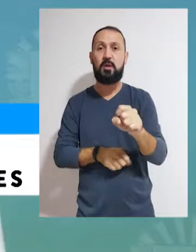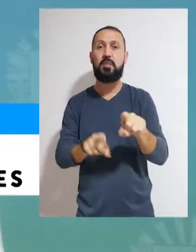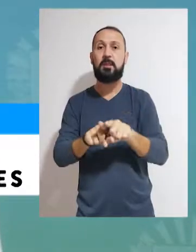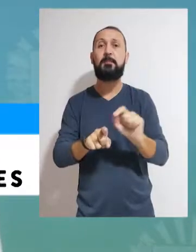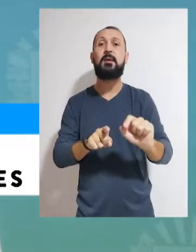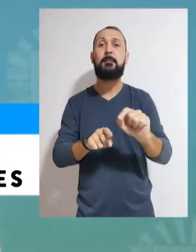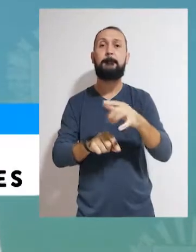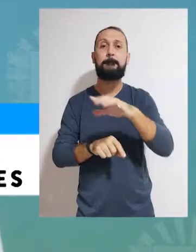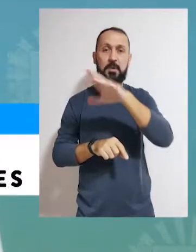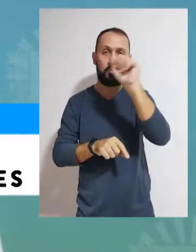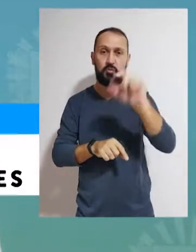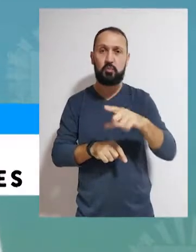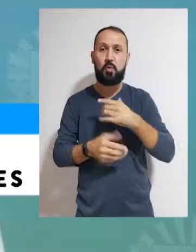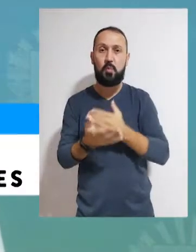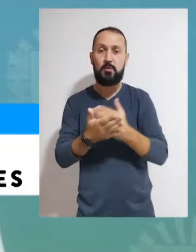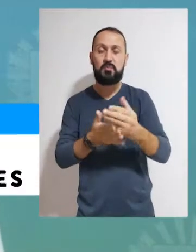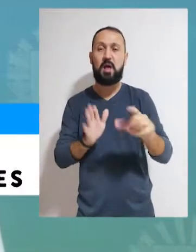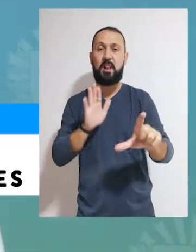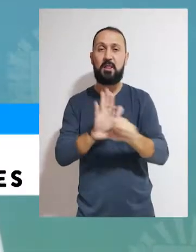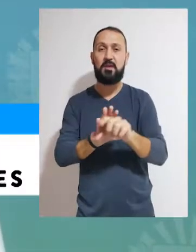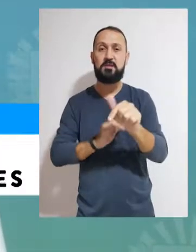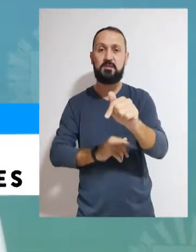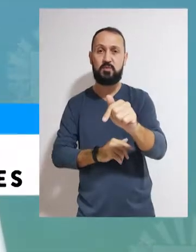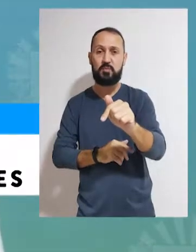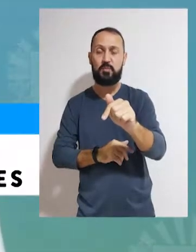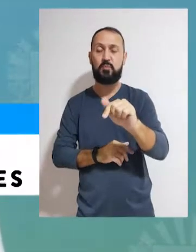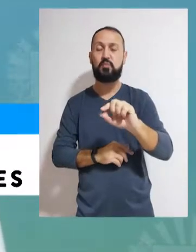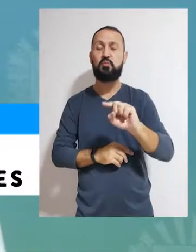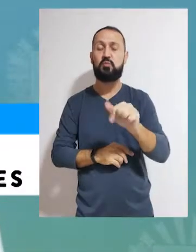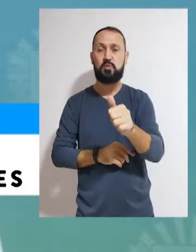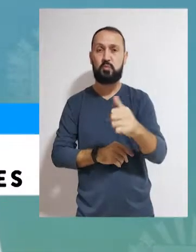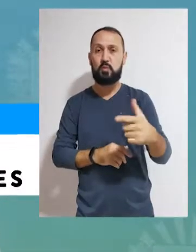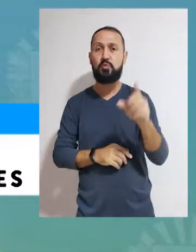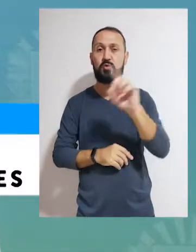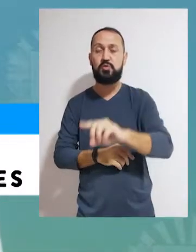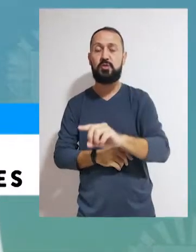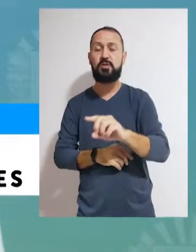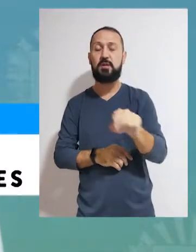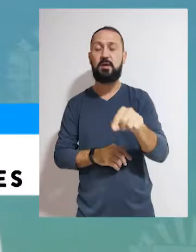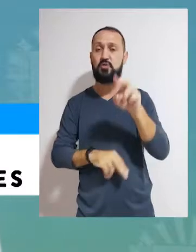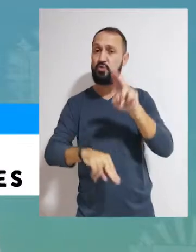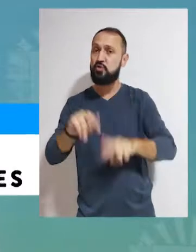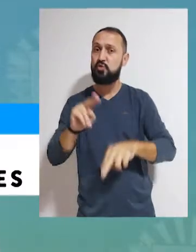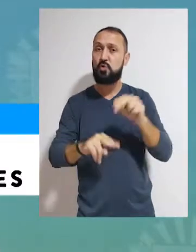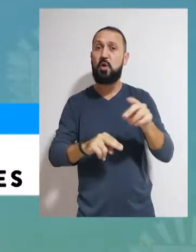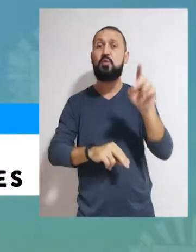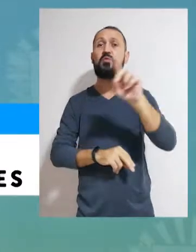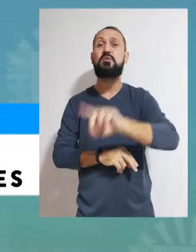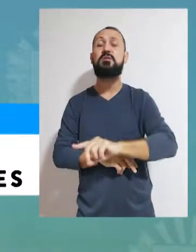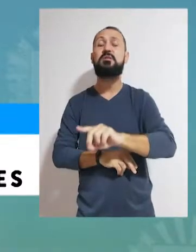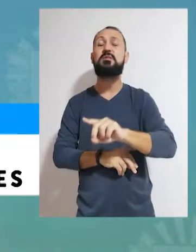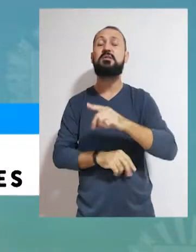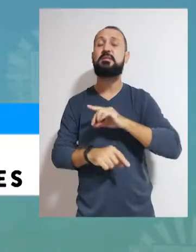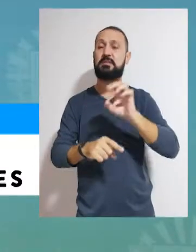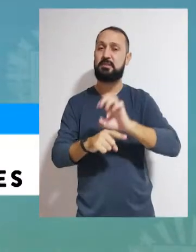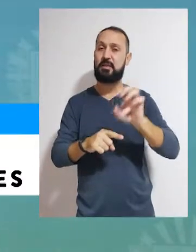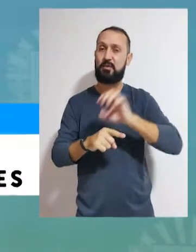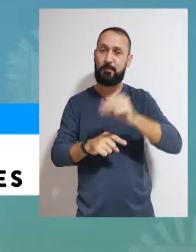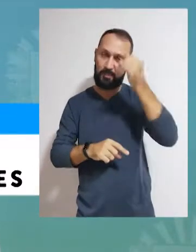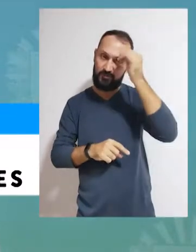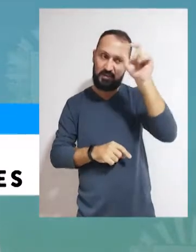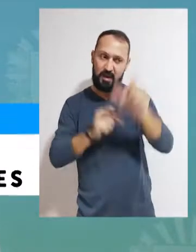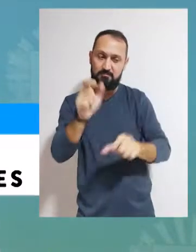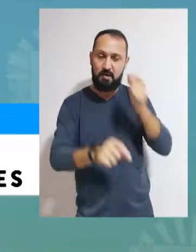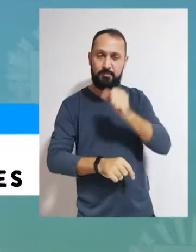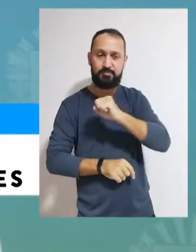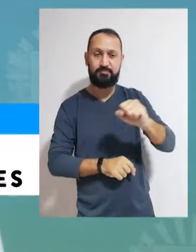Mato Grosso do Sul também tem a Lei 5.202, que instituiu o dia 1º de junho como Dia Estadual de Combate